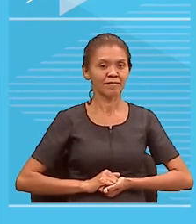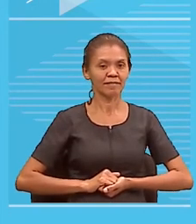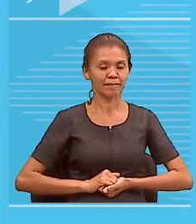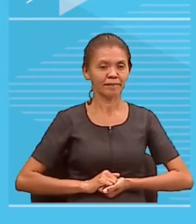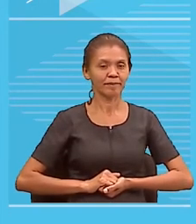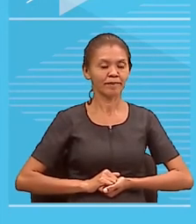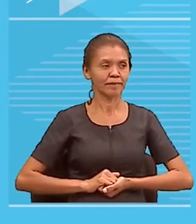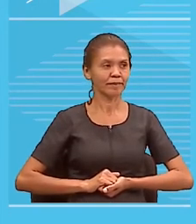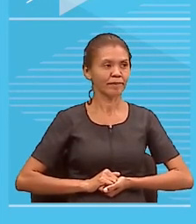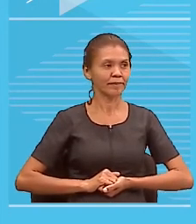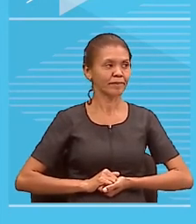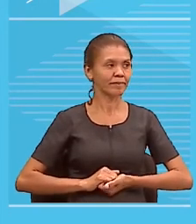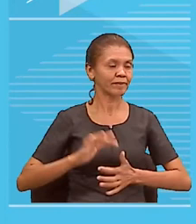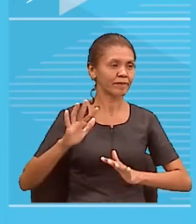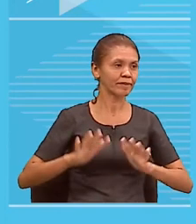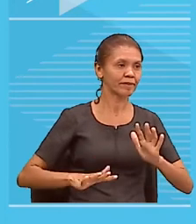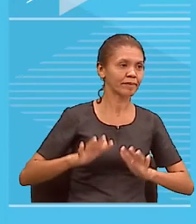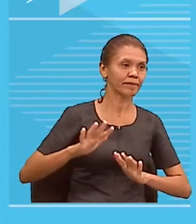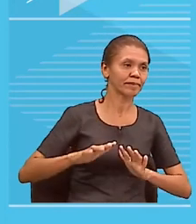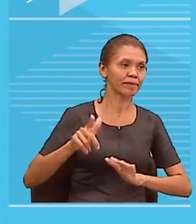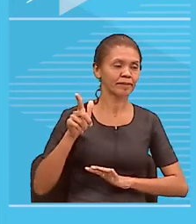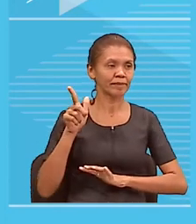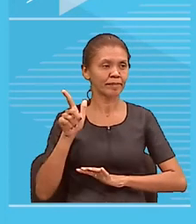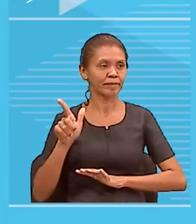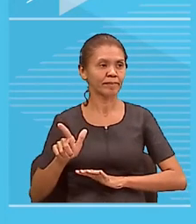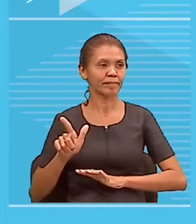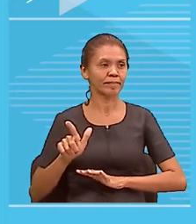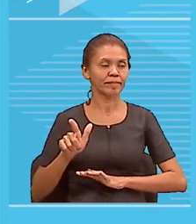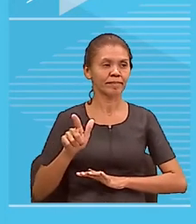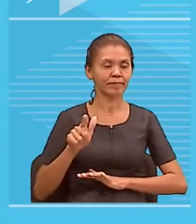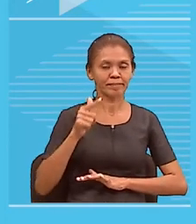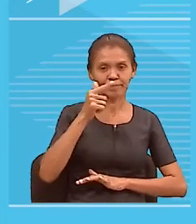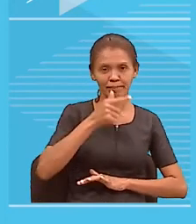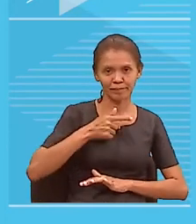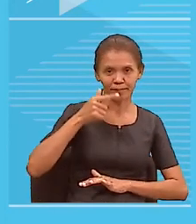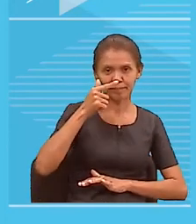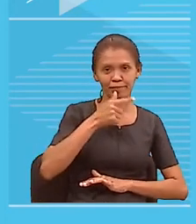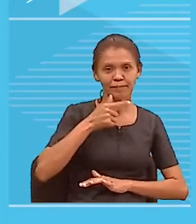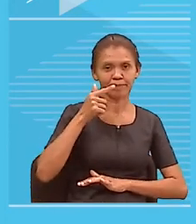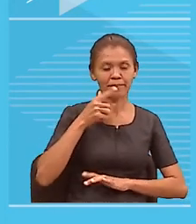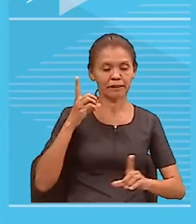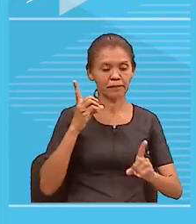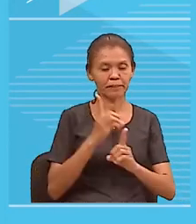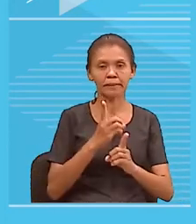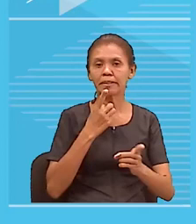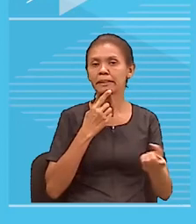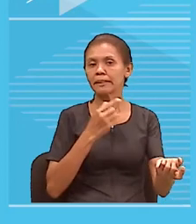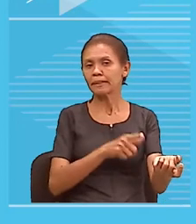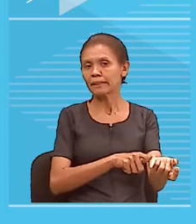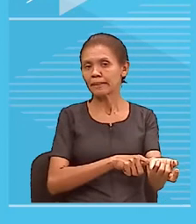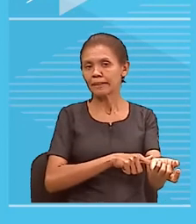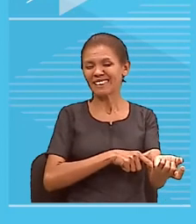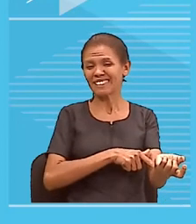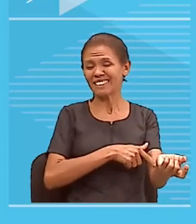vezes não consegue E aí lá fica a glicose zona do sangue lá atuando a